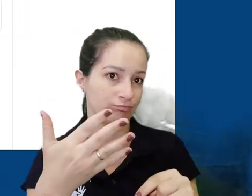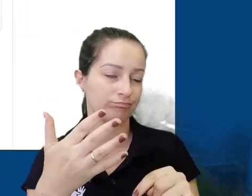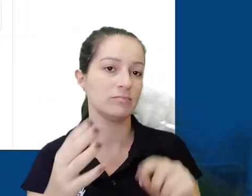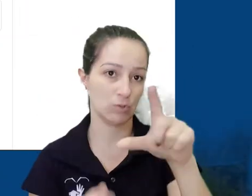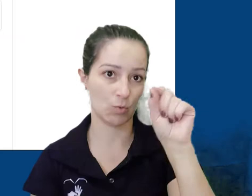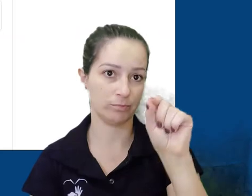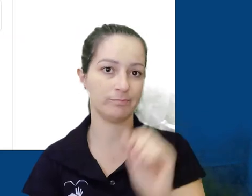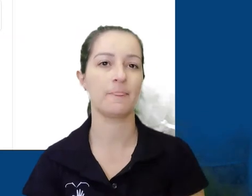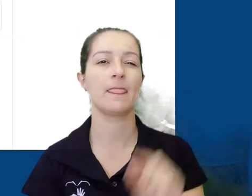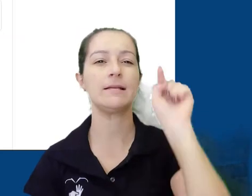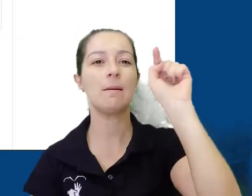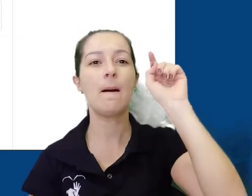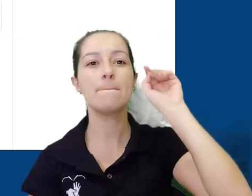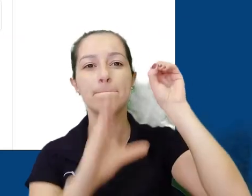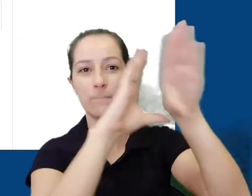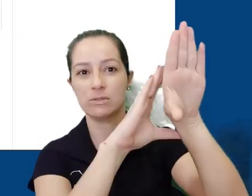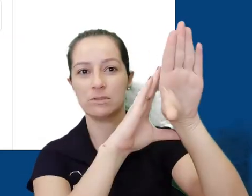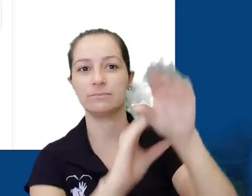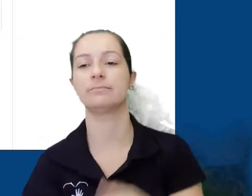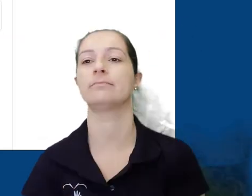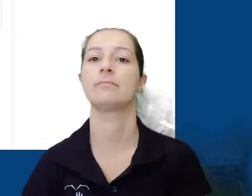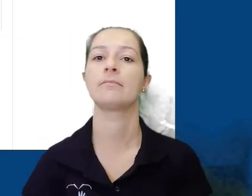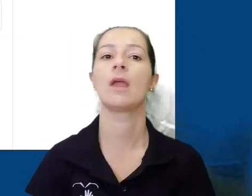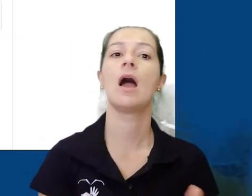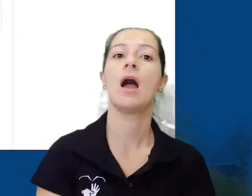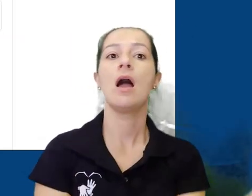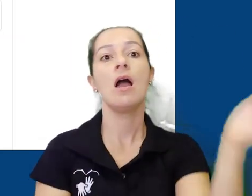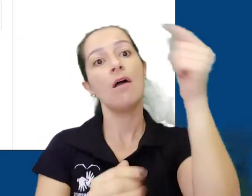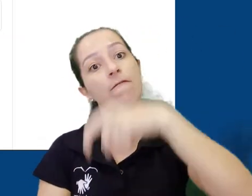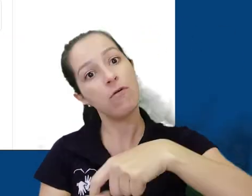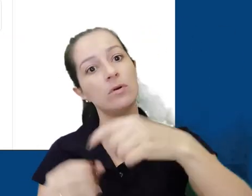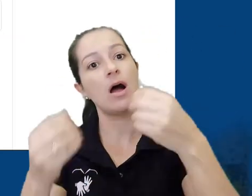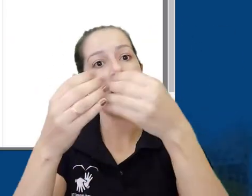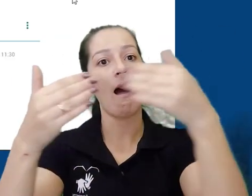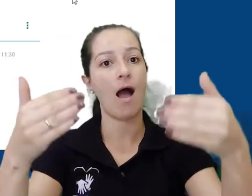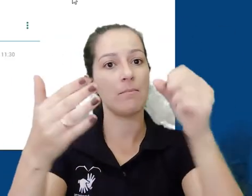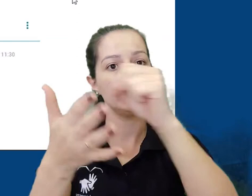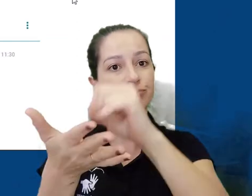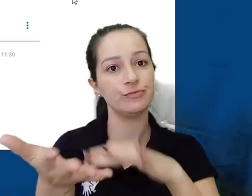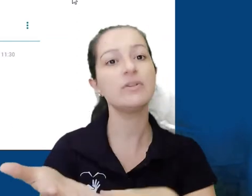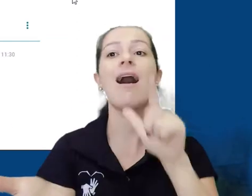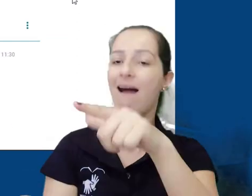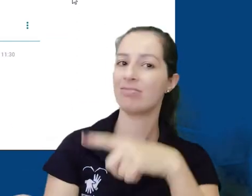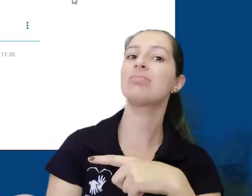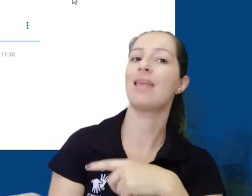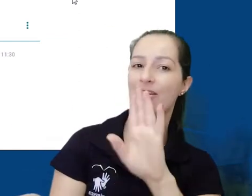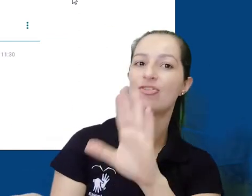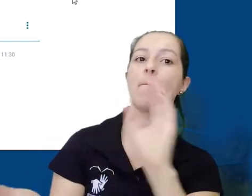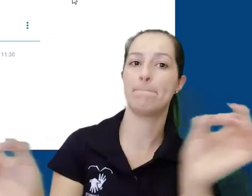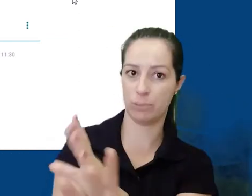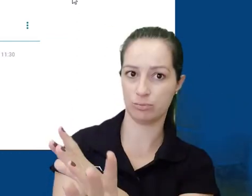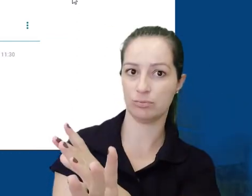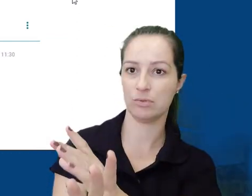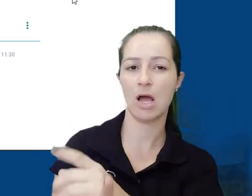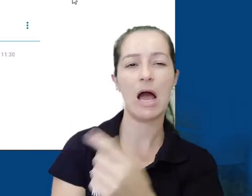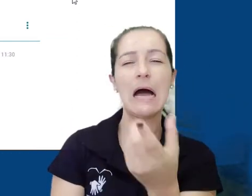este material agora posso clicar em postar e voltando para nossa subjetividade o material já está apostado se eu quiser